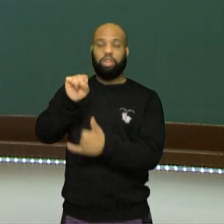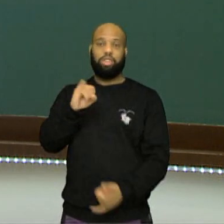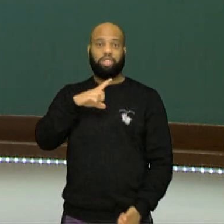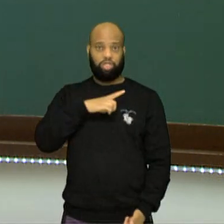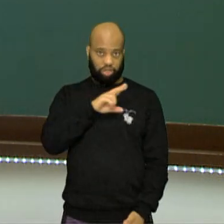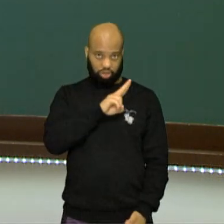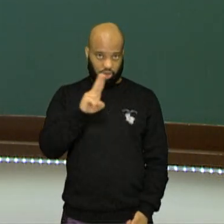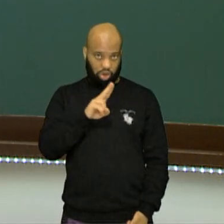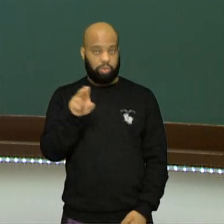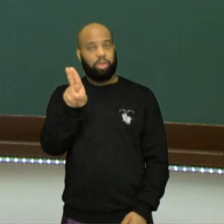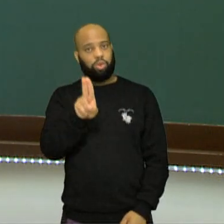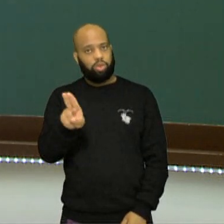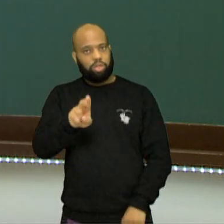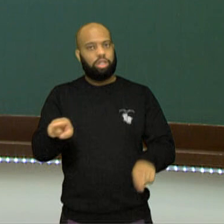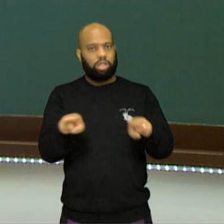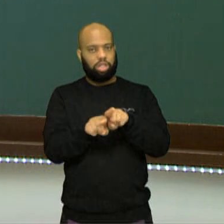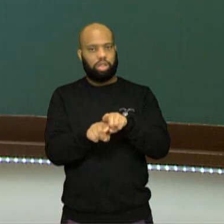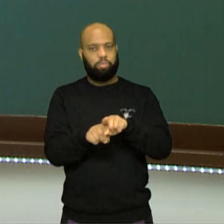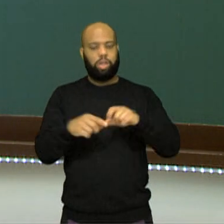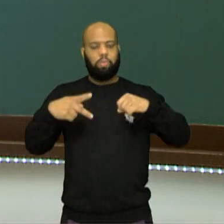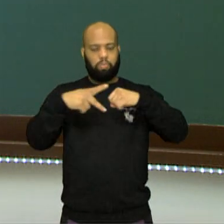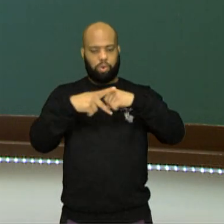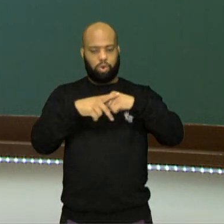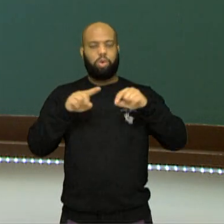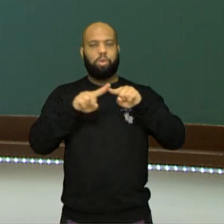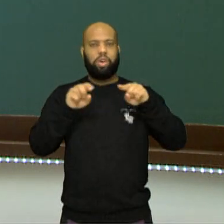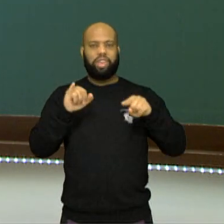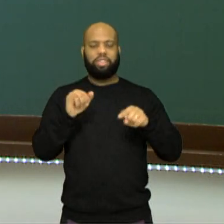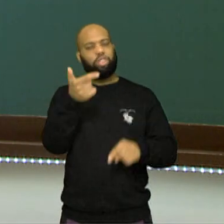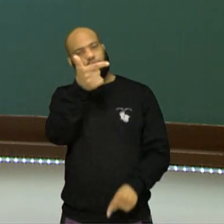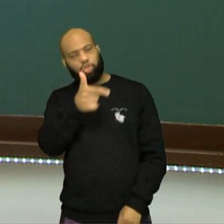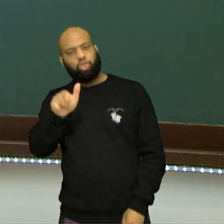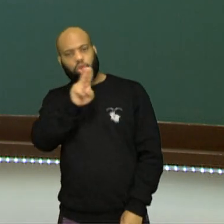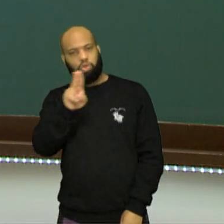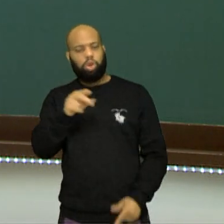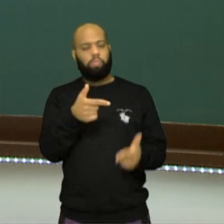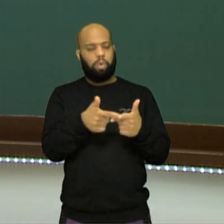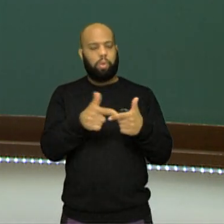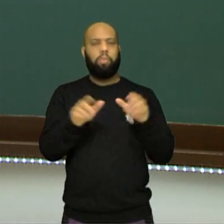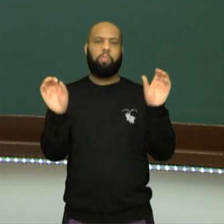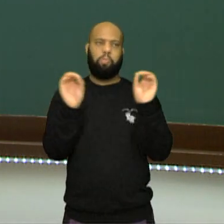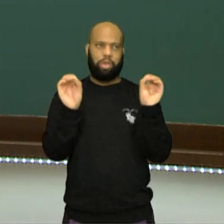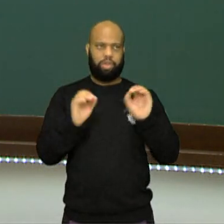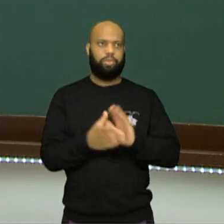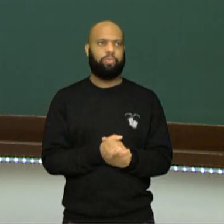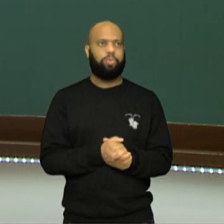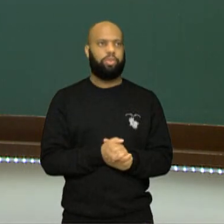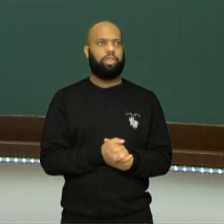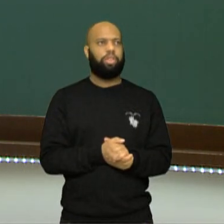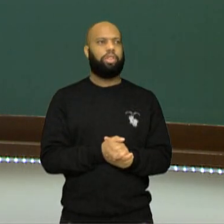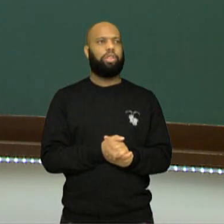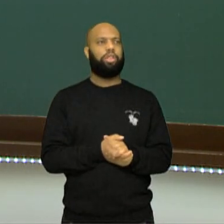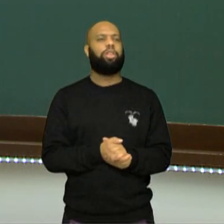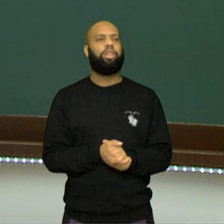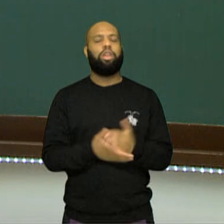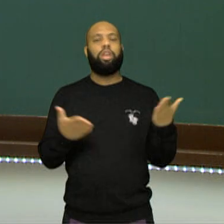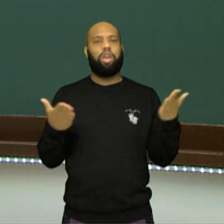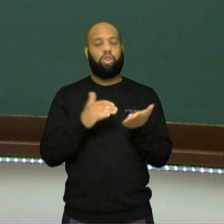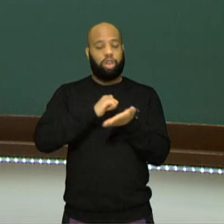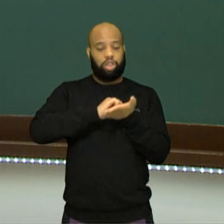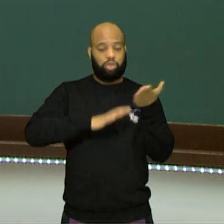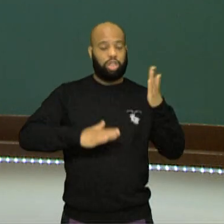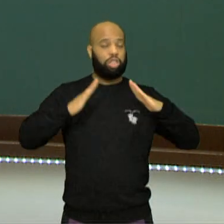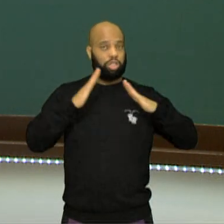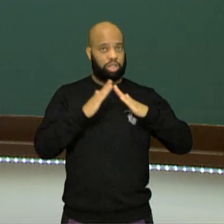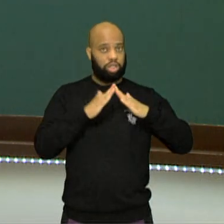o pronome, né? Mas se você repetir o nome da pessoa também não tem problema não, tá? Bom, como homework, como lição